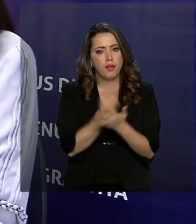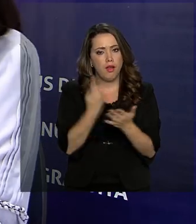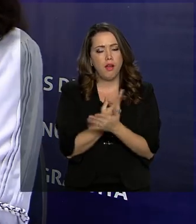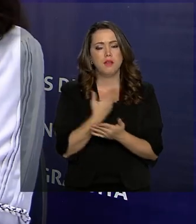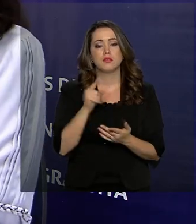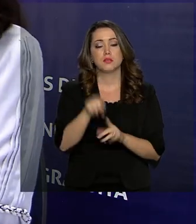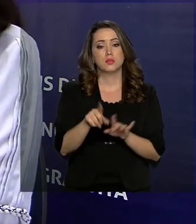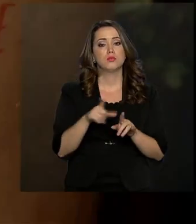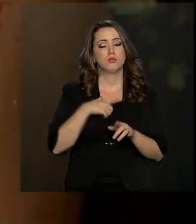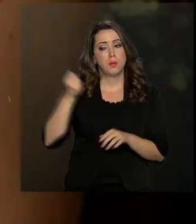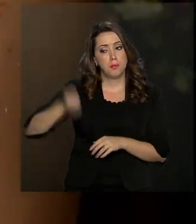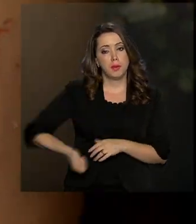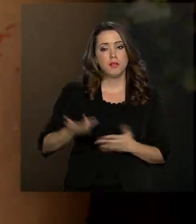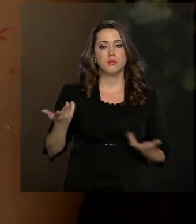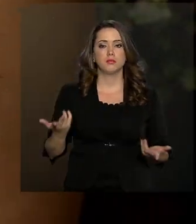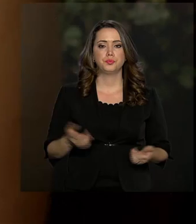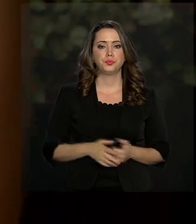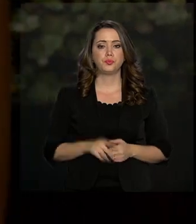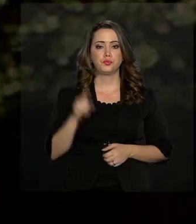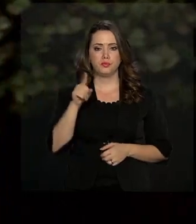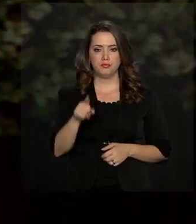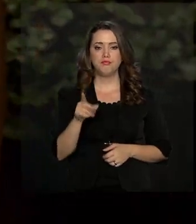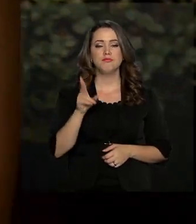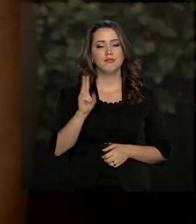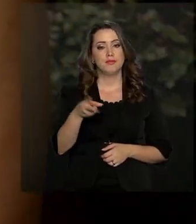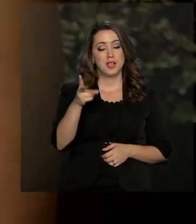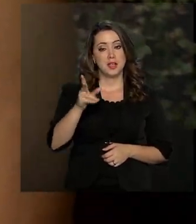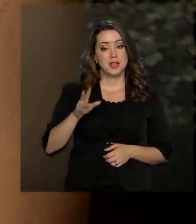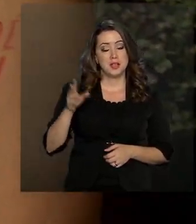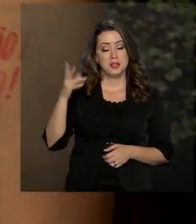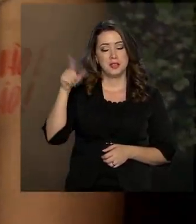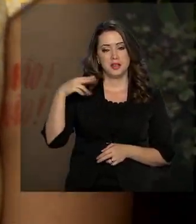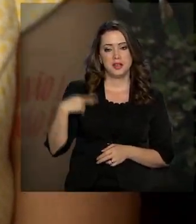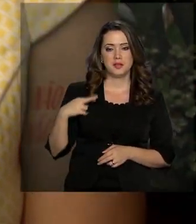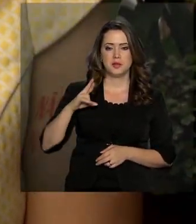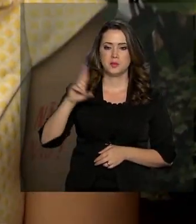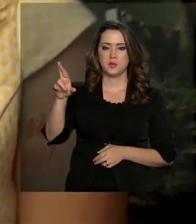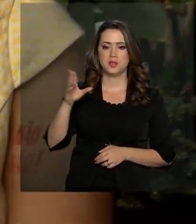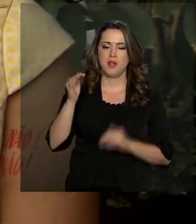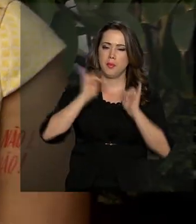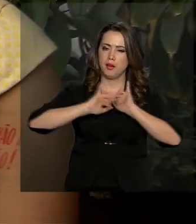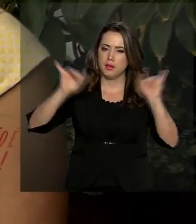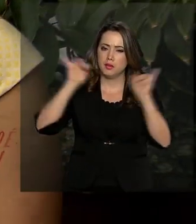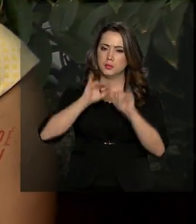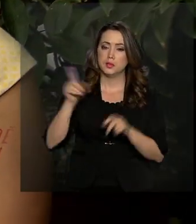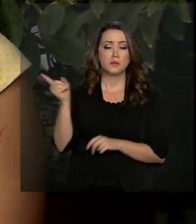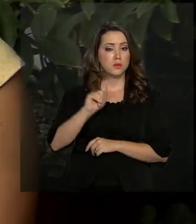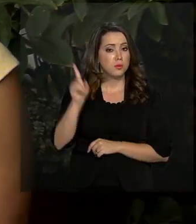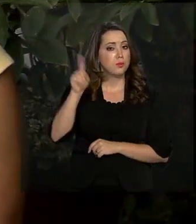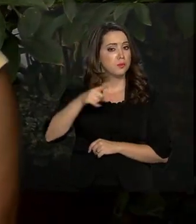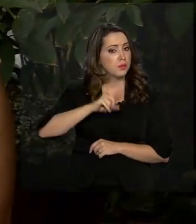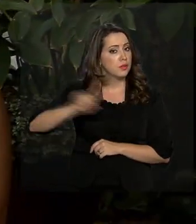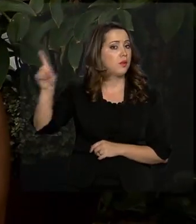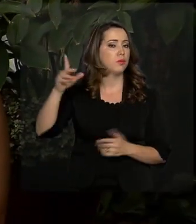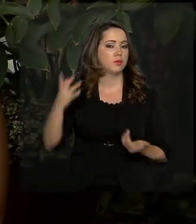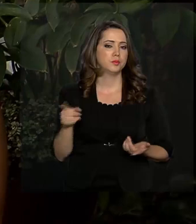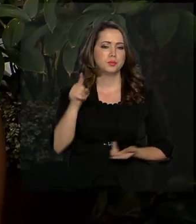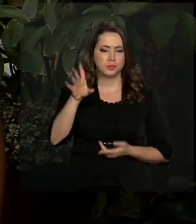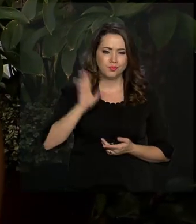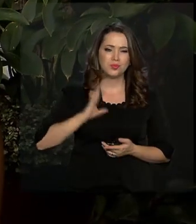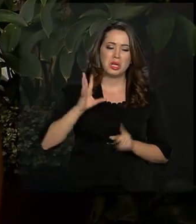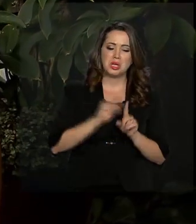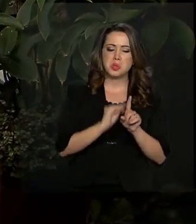E isso tem uma sanção. Mariana é embaixadora da campanha Não é Não no Distrito Federal. Ela mesma já sofreu assédio e